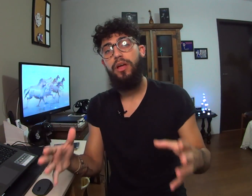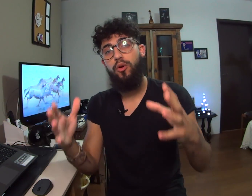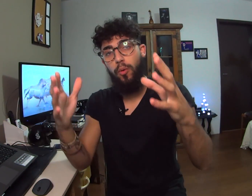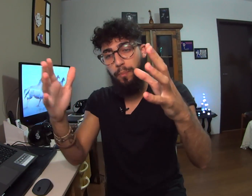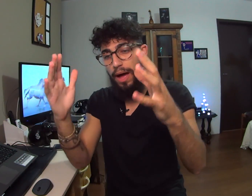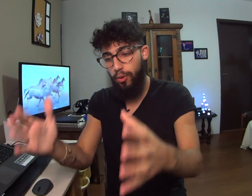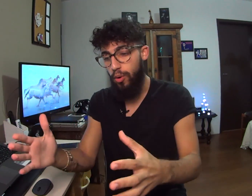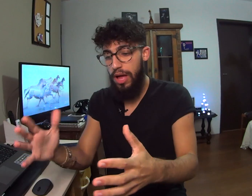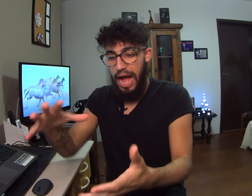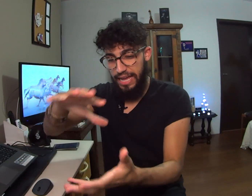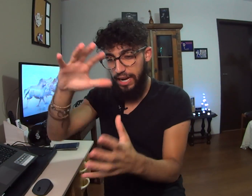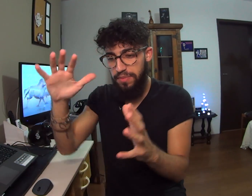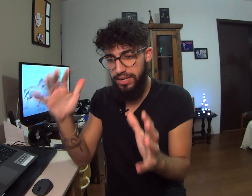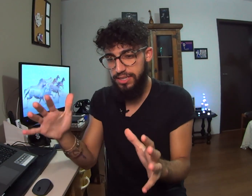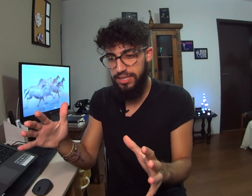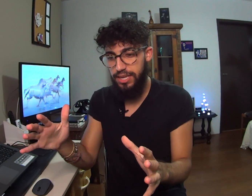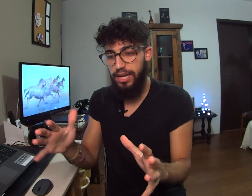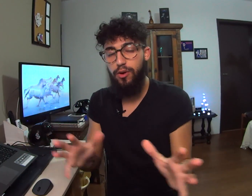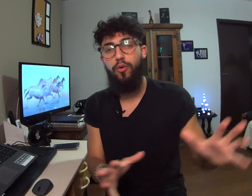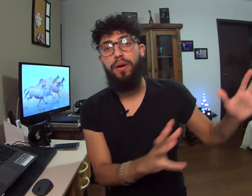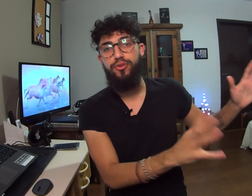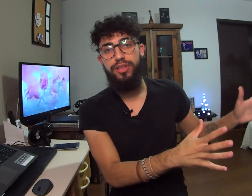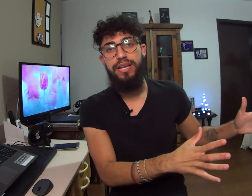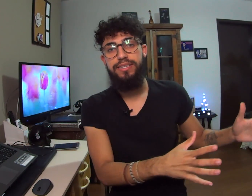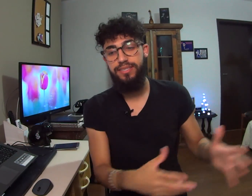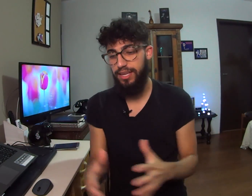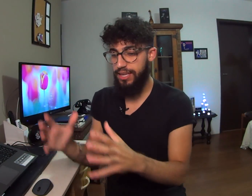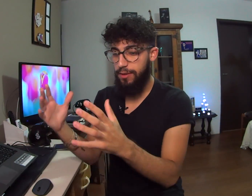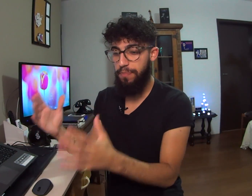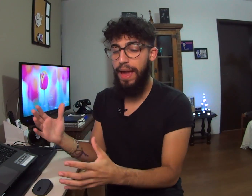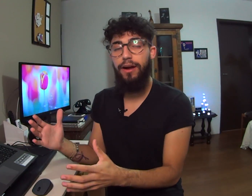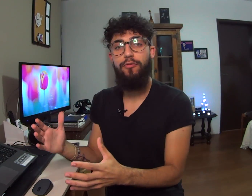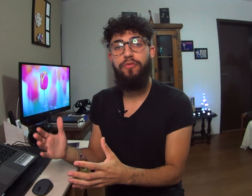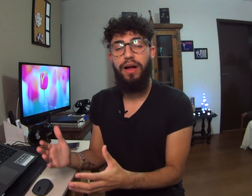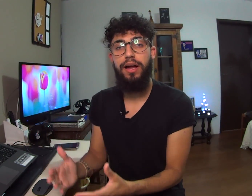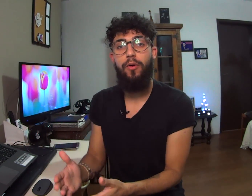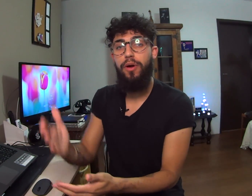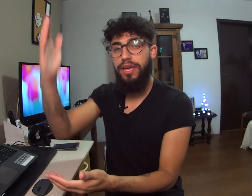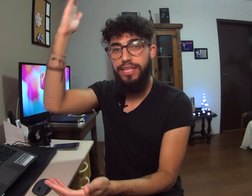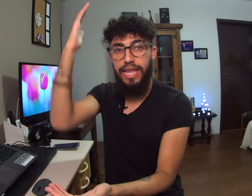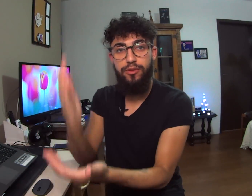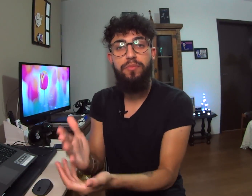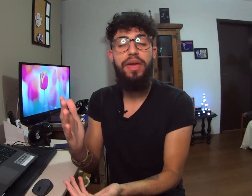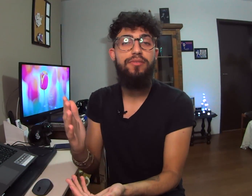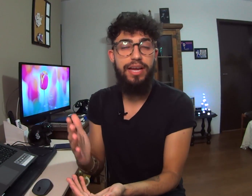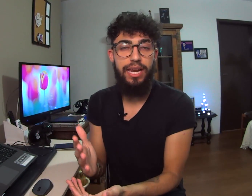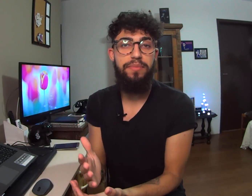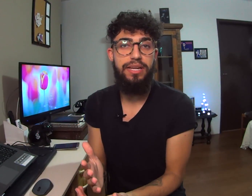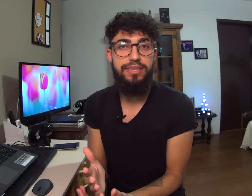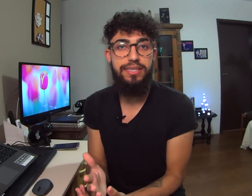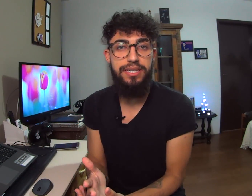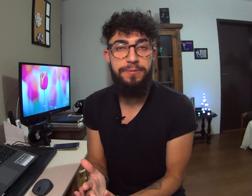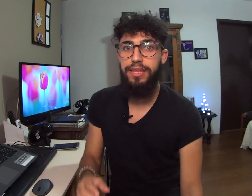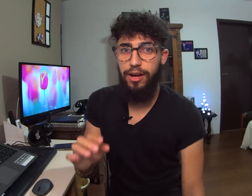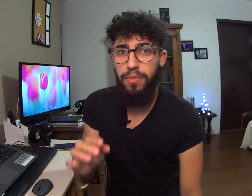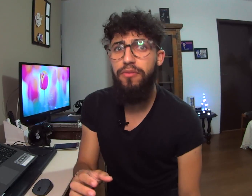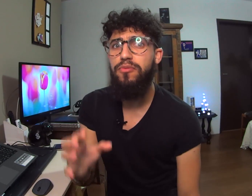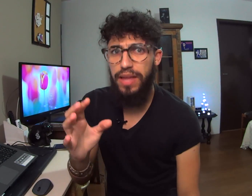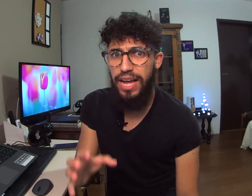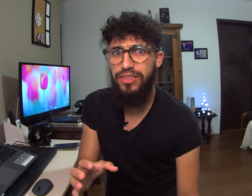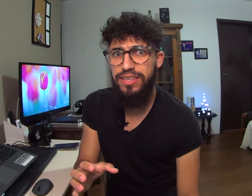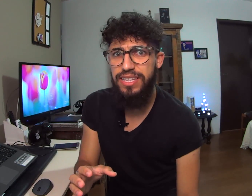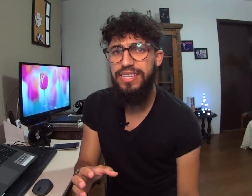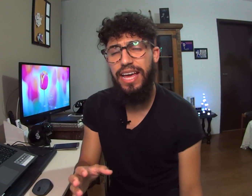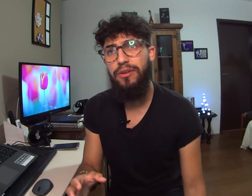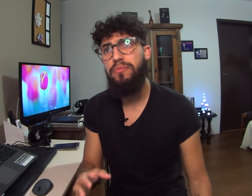loja, comparou aquela melancia com uma jornalista e ele pega um facão e dá no meio daquela melancia, e dá com